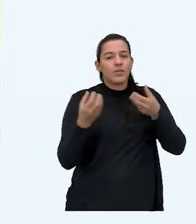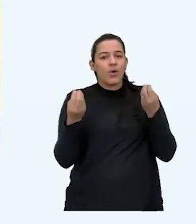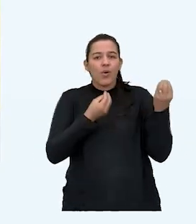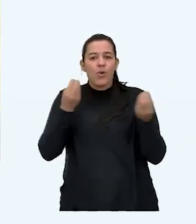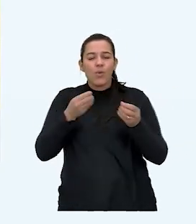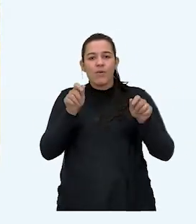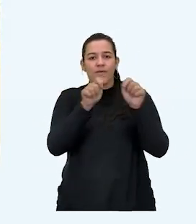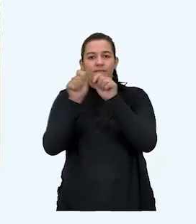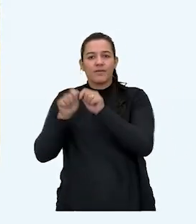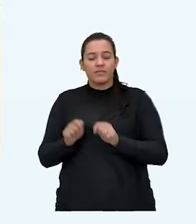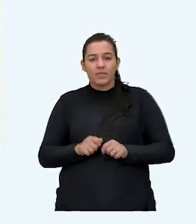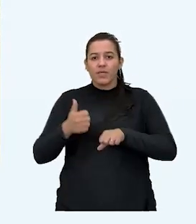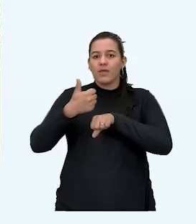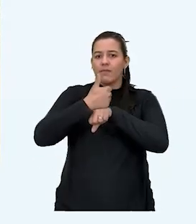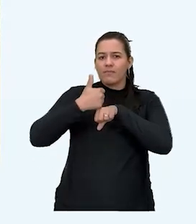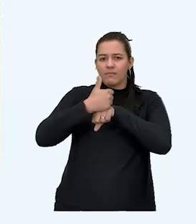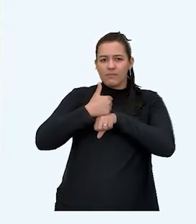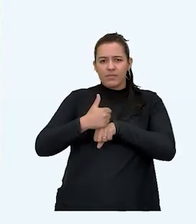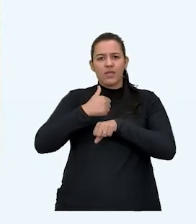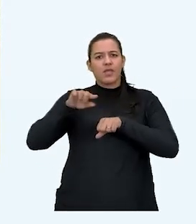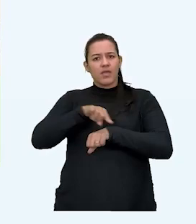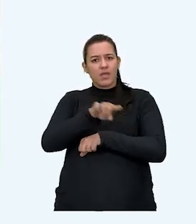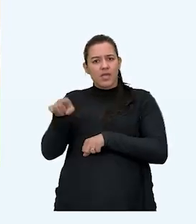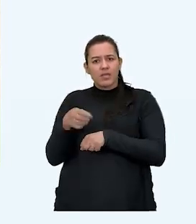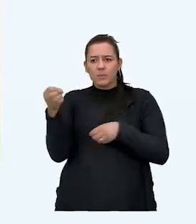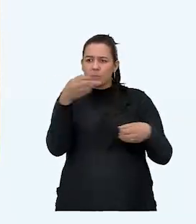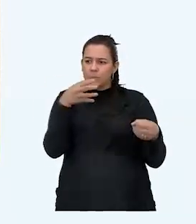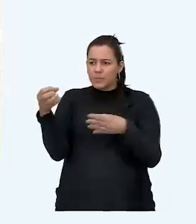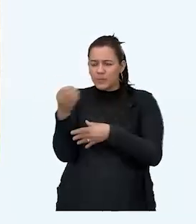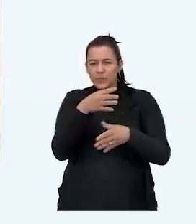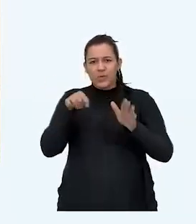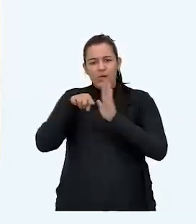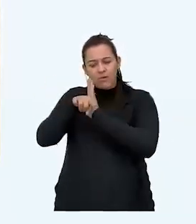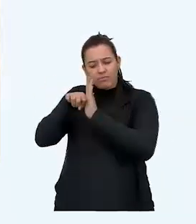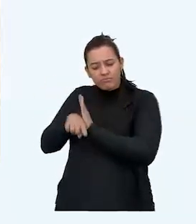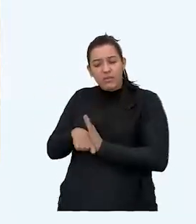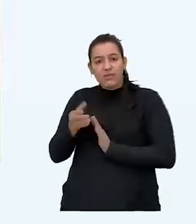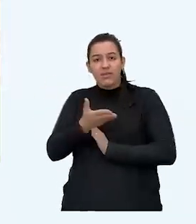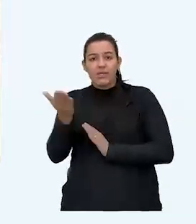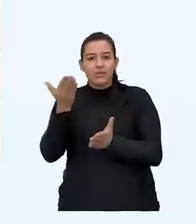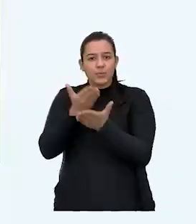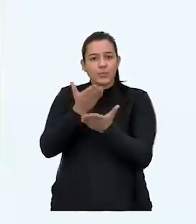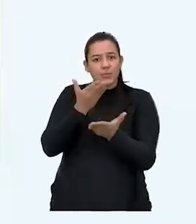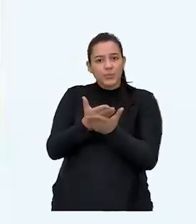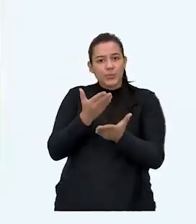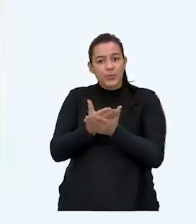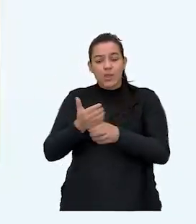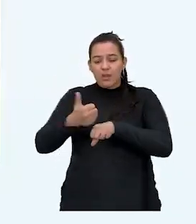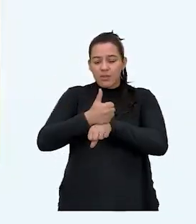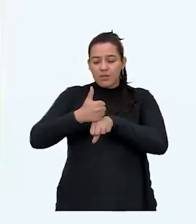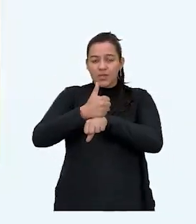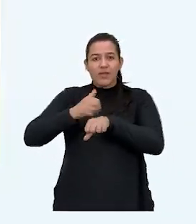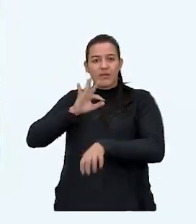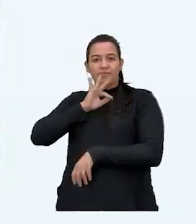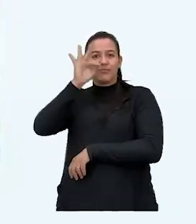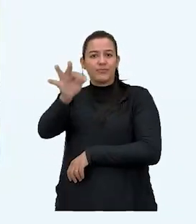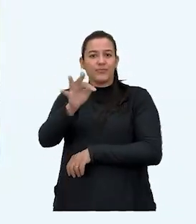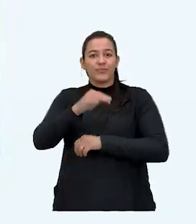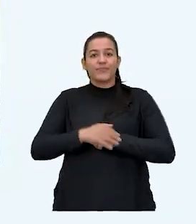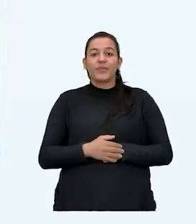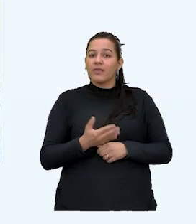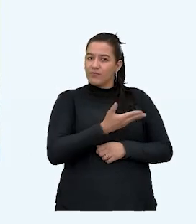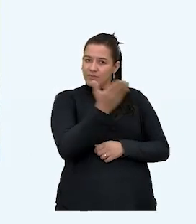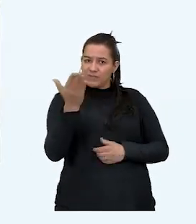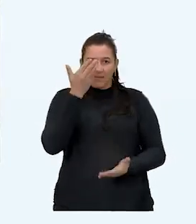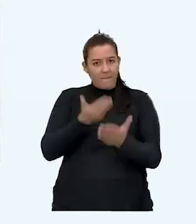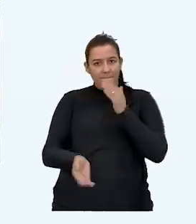trabalho, os profissionais que se atualizam e como estudantes se preparam para as profissões do futuro. Não